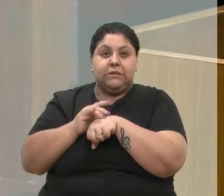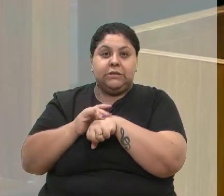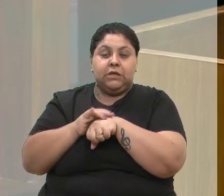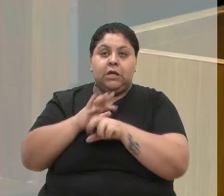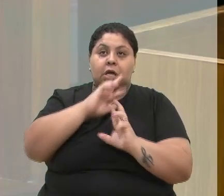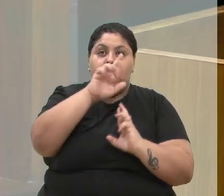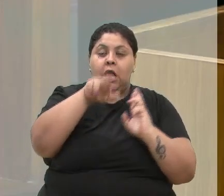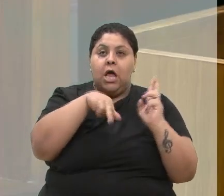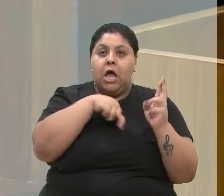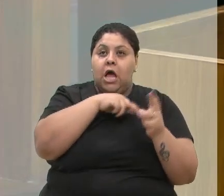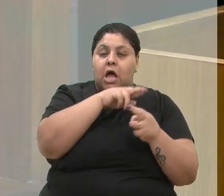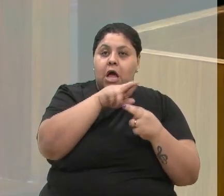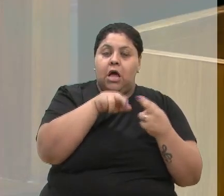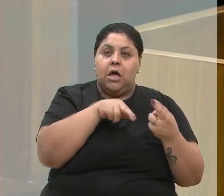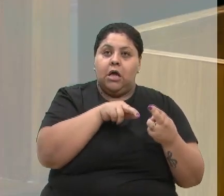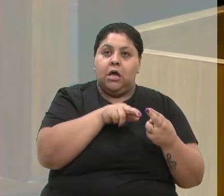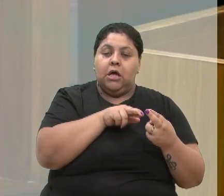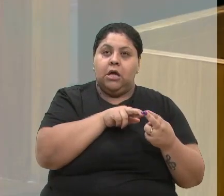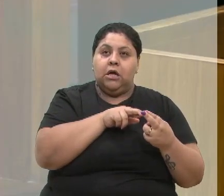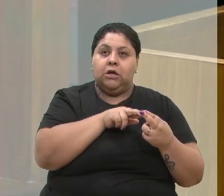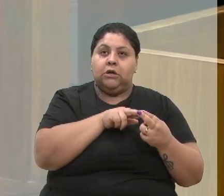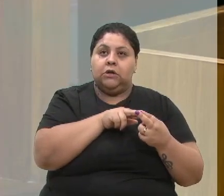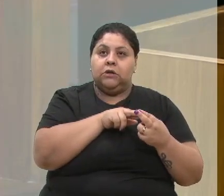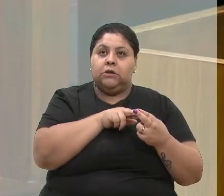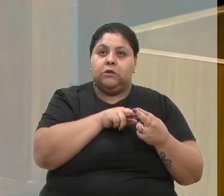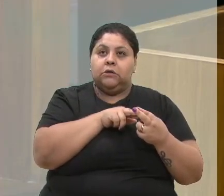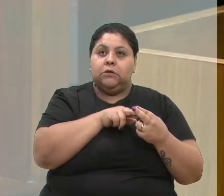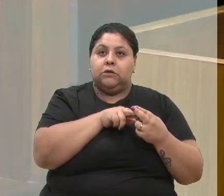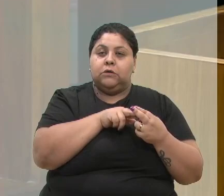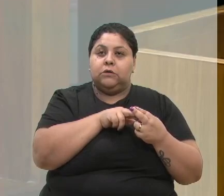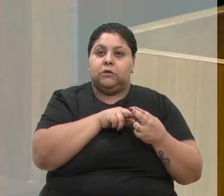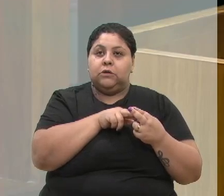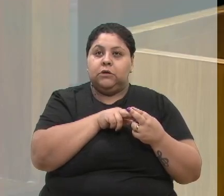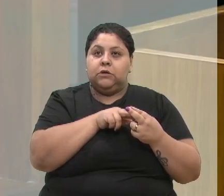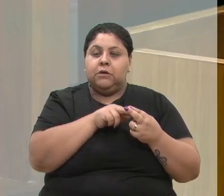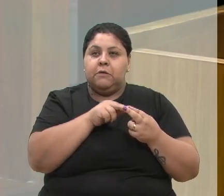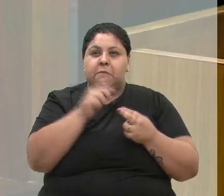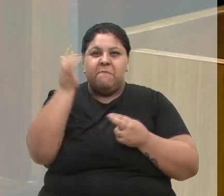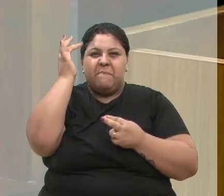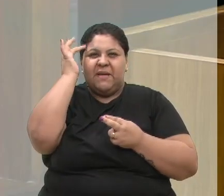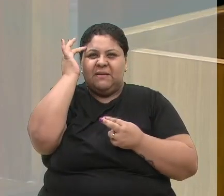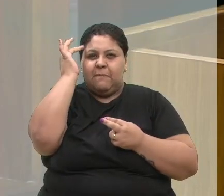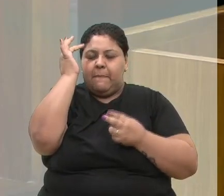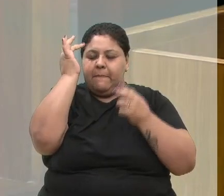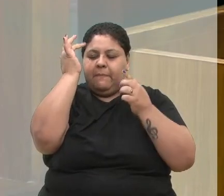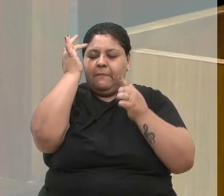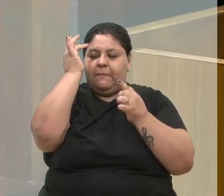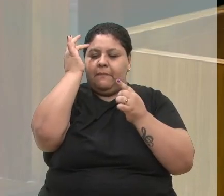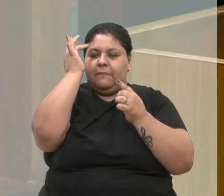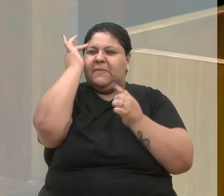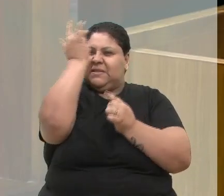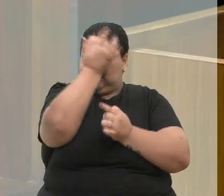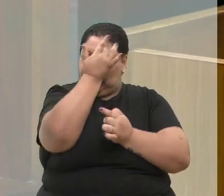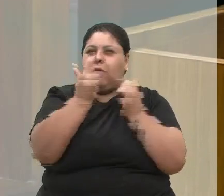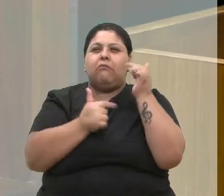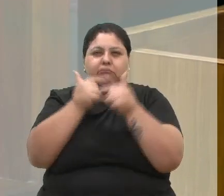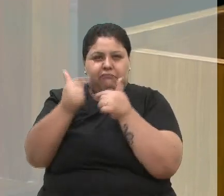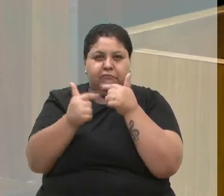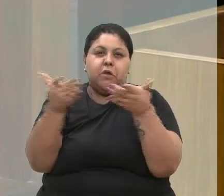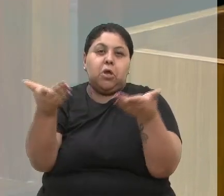relacionadas com a questão mental do trabalhador, que estamos